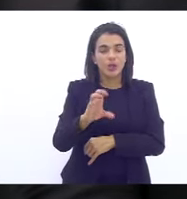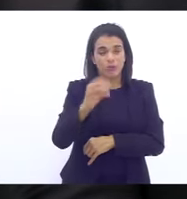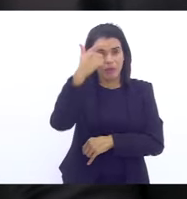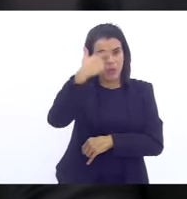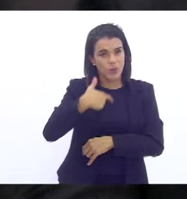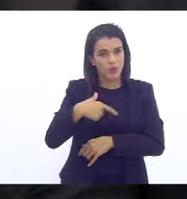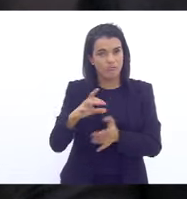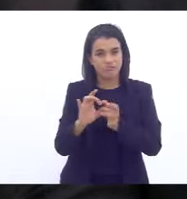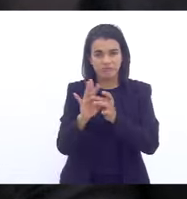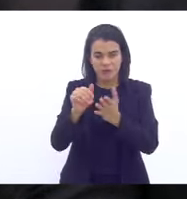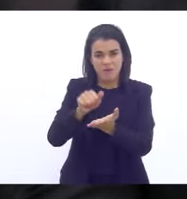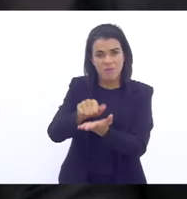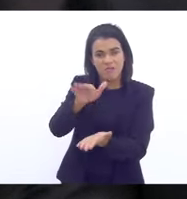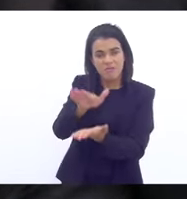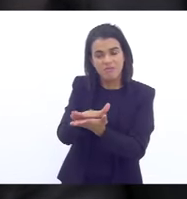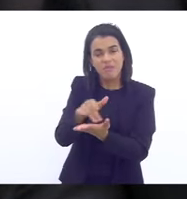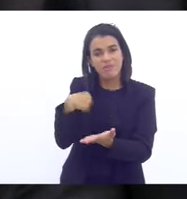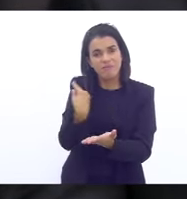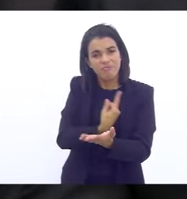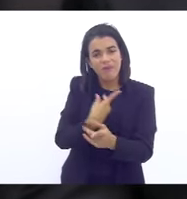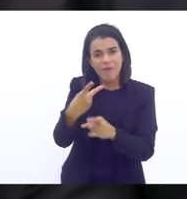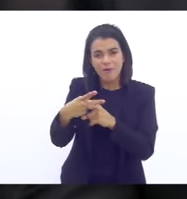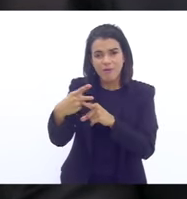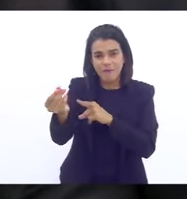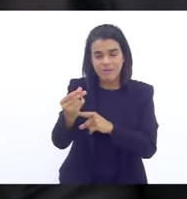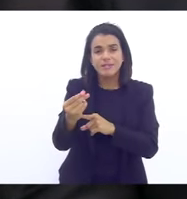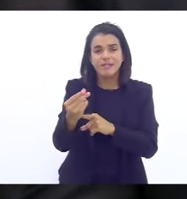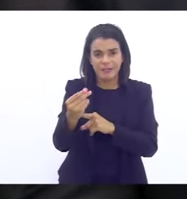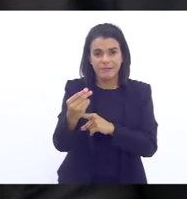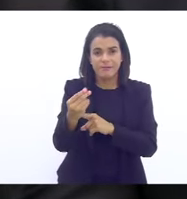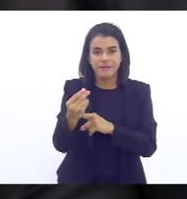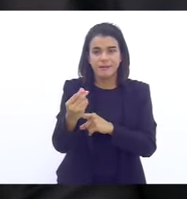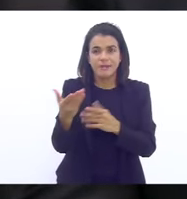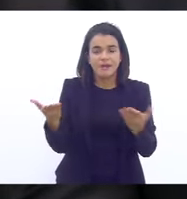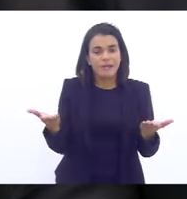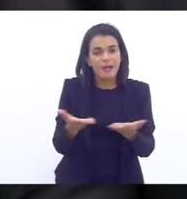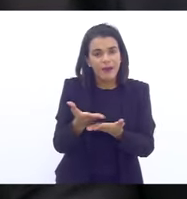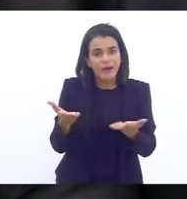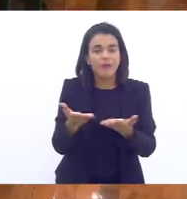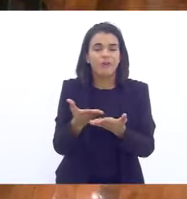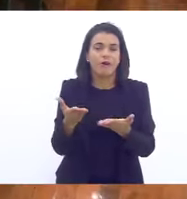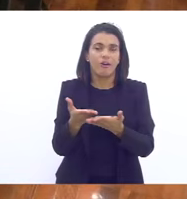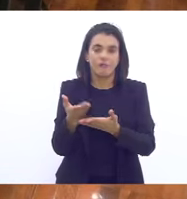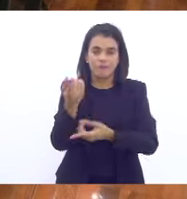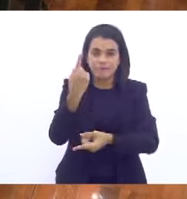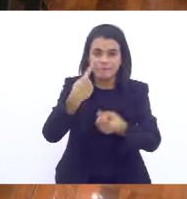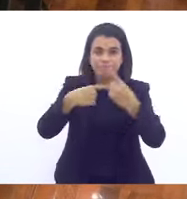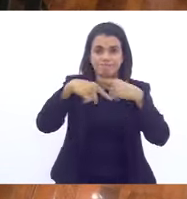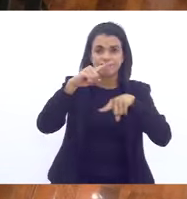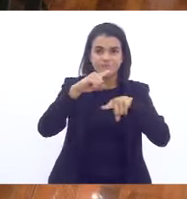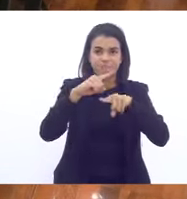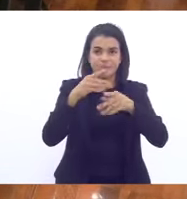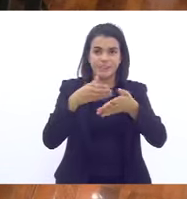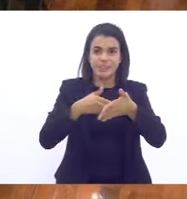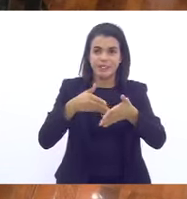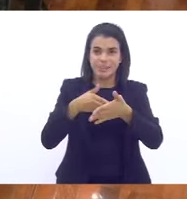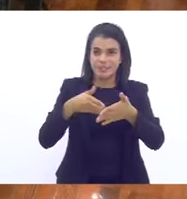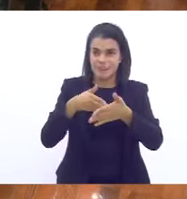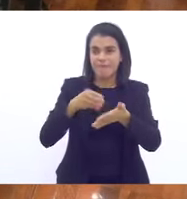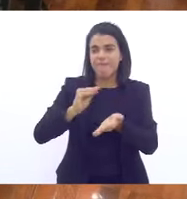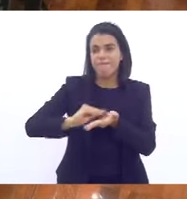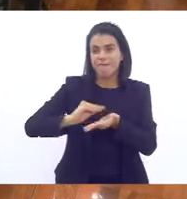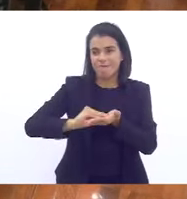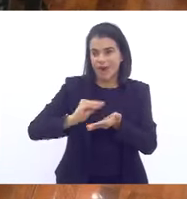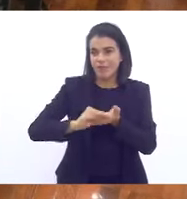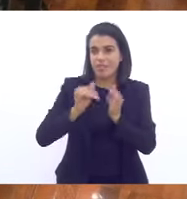vamos lutar e, se Deus quiser, vamos vencer e passar esse obstáculo que a gente vem enfrentando, infelizmente, falta de